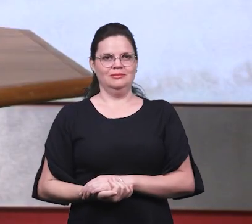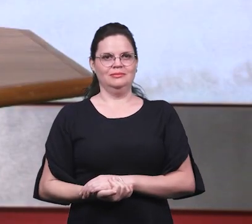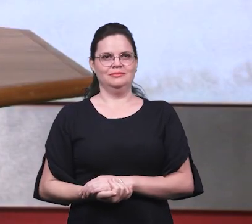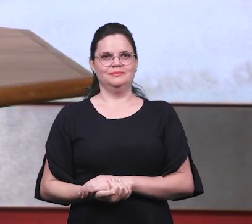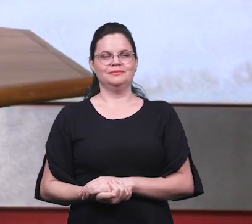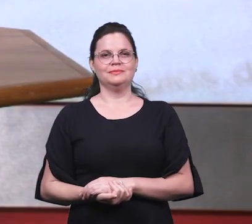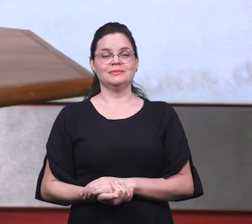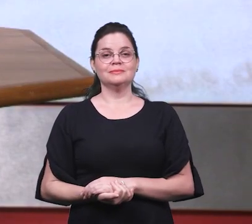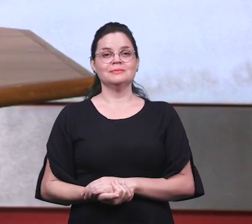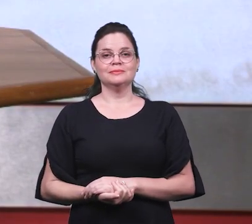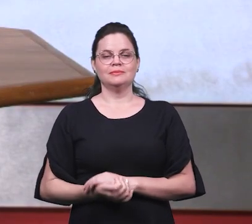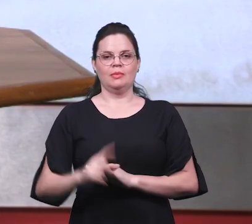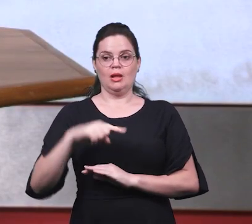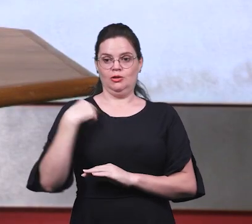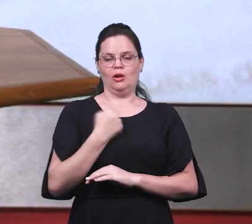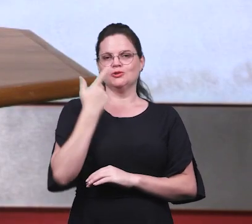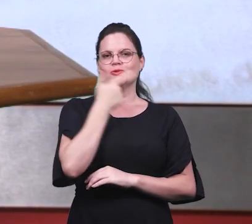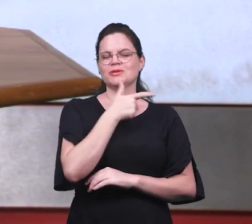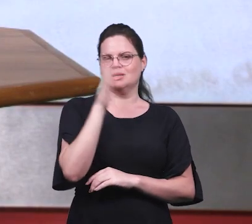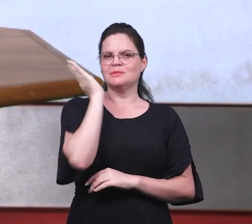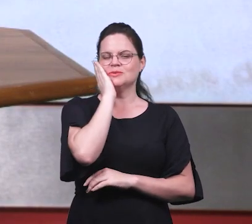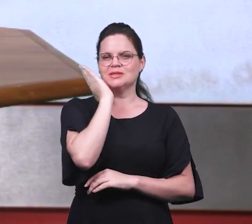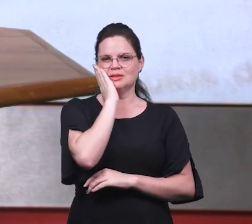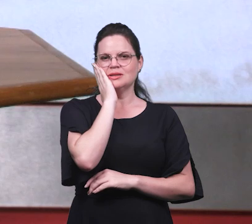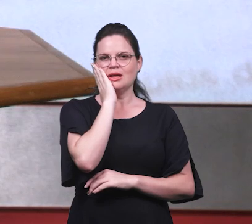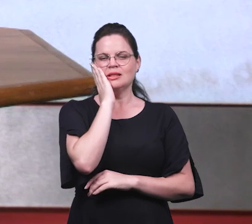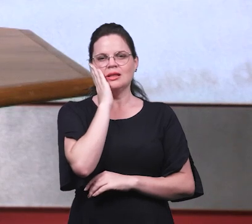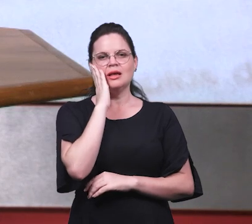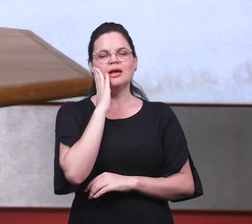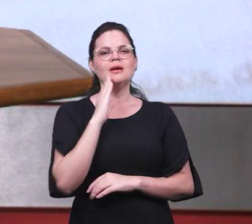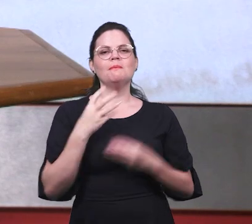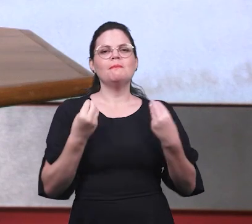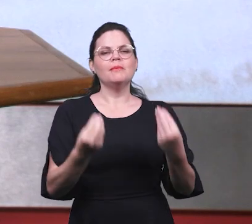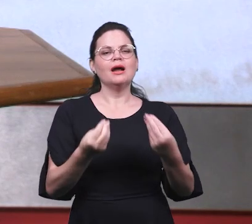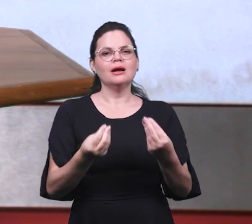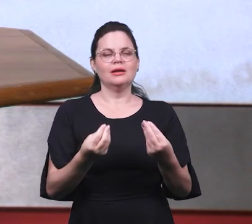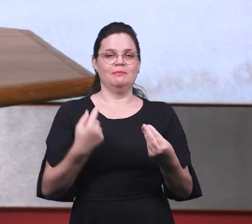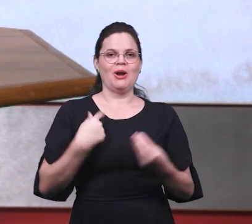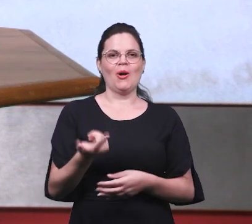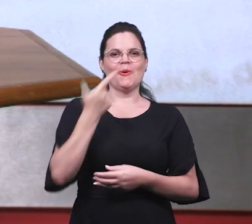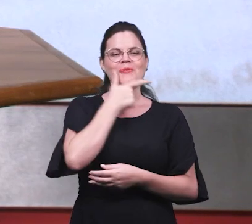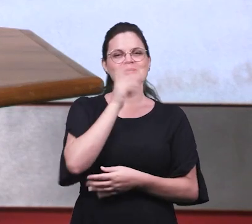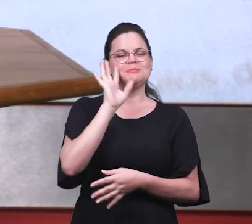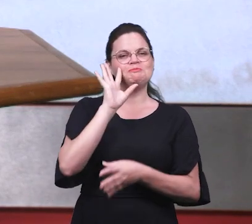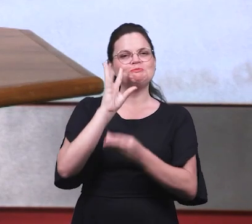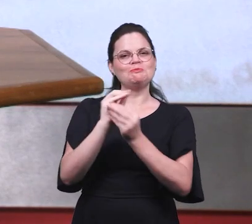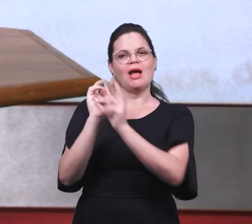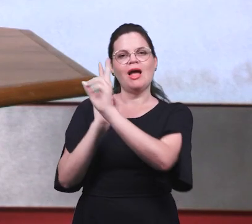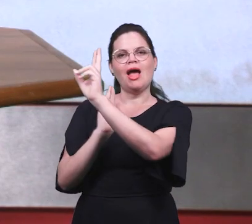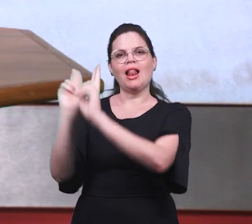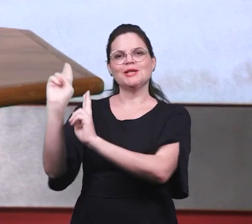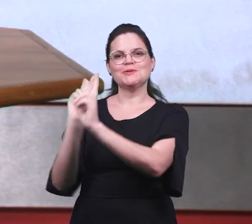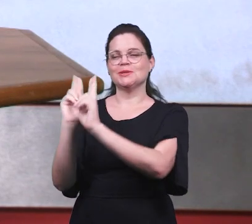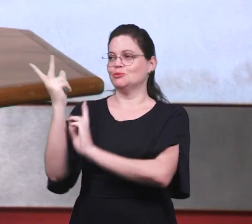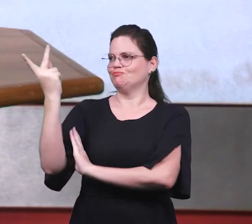O alcance desse entendimento é um convite ao relacionamento pessoal com Deus, a mensagem que